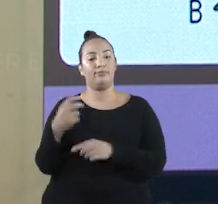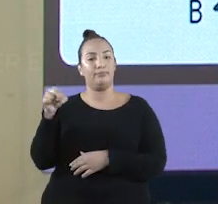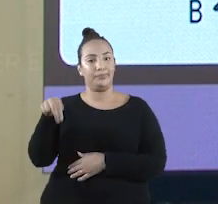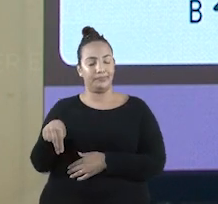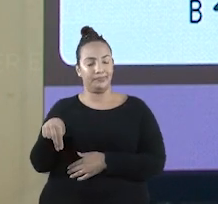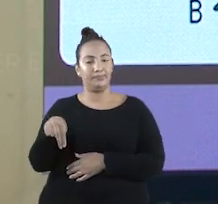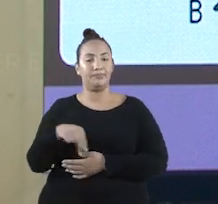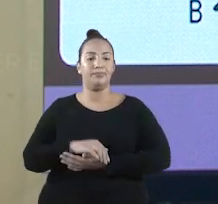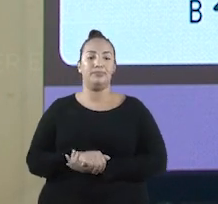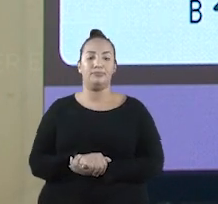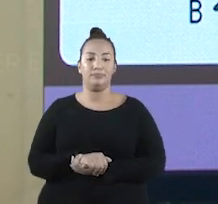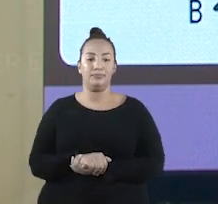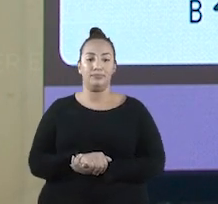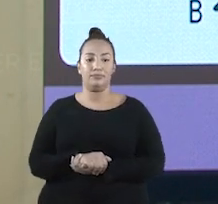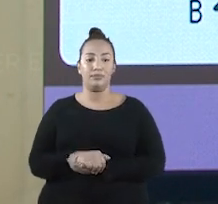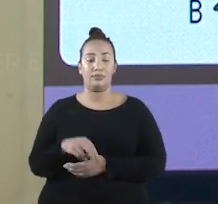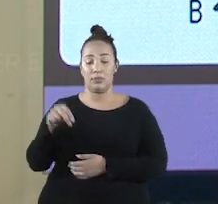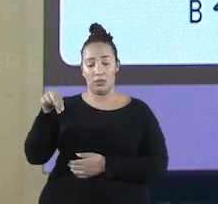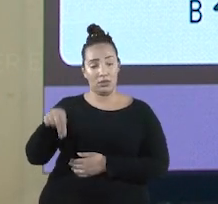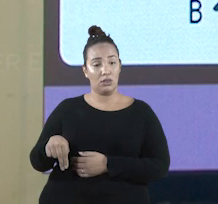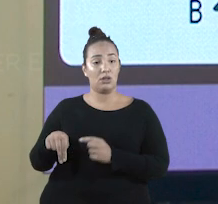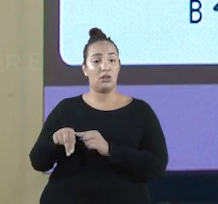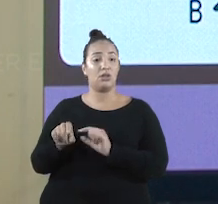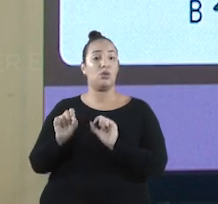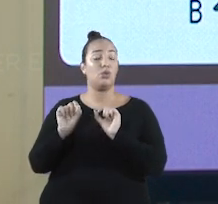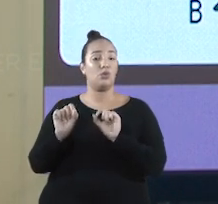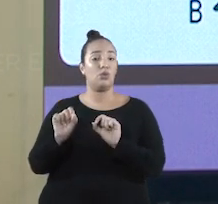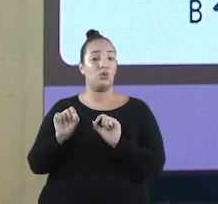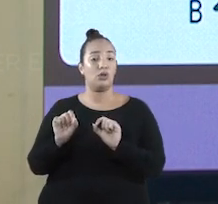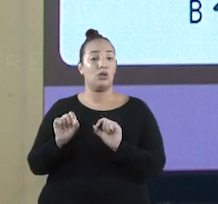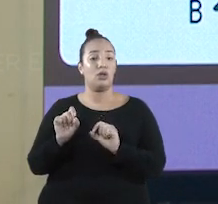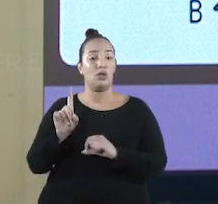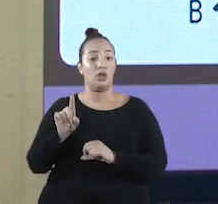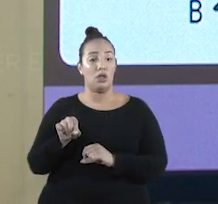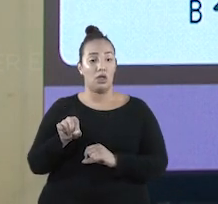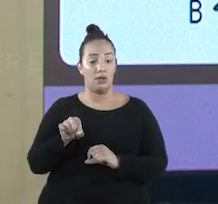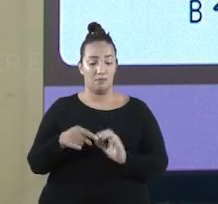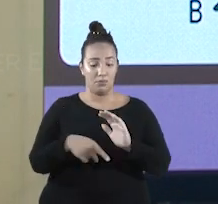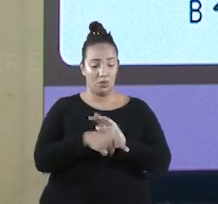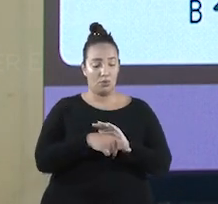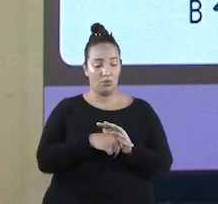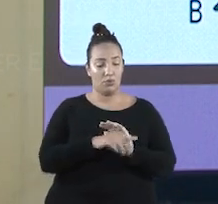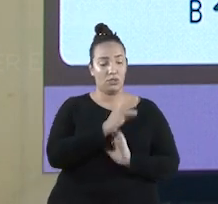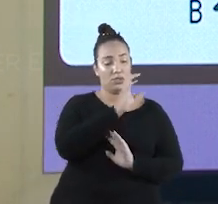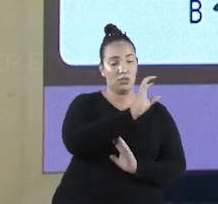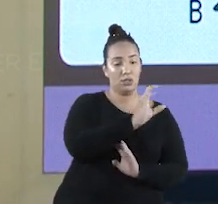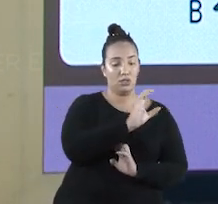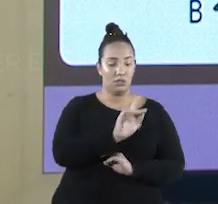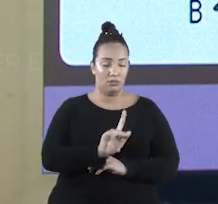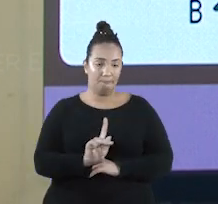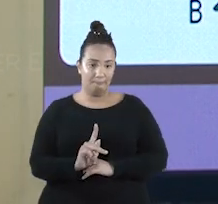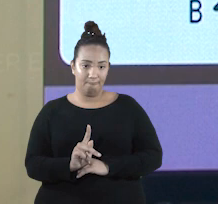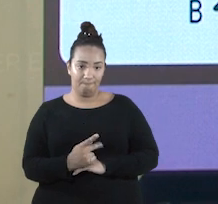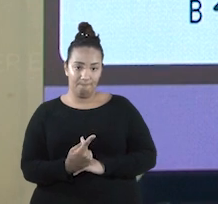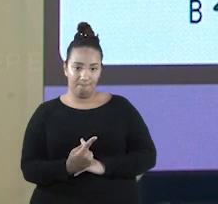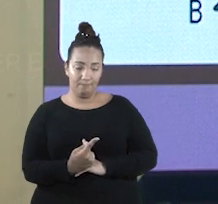a vezes N. E N é a projeção de C sobre a